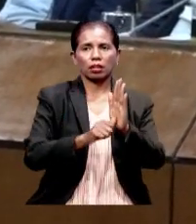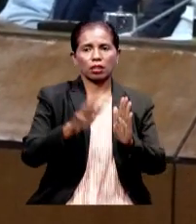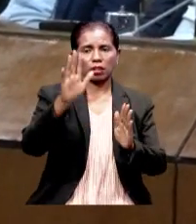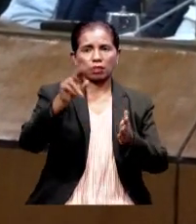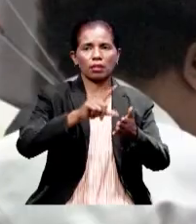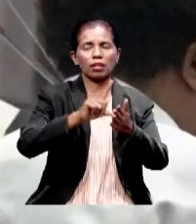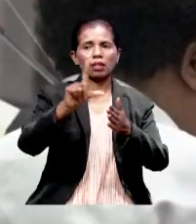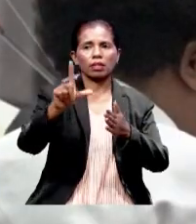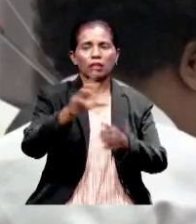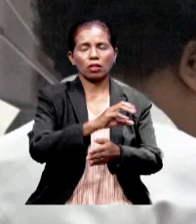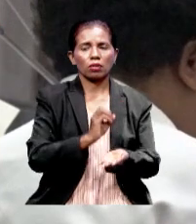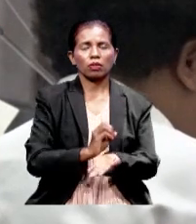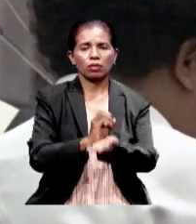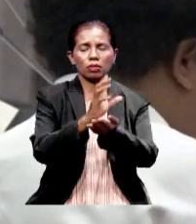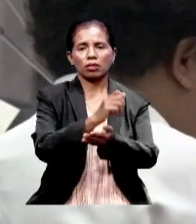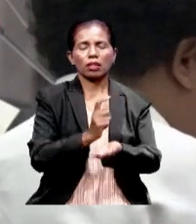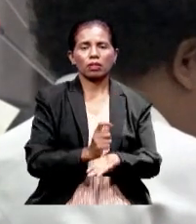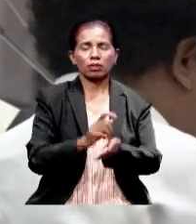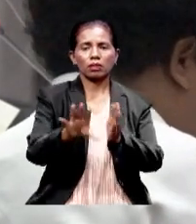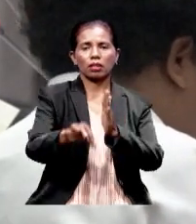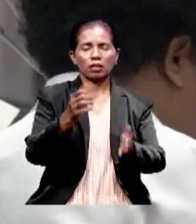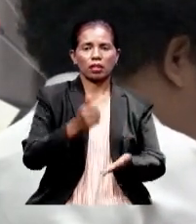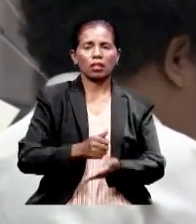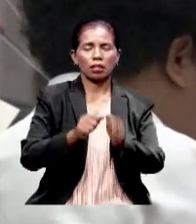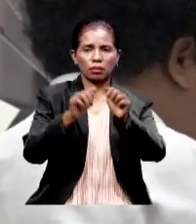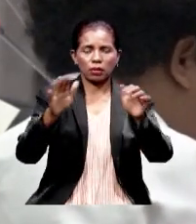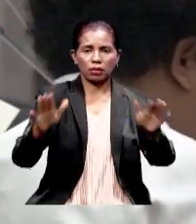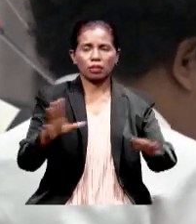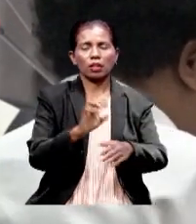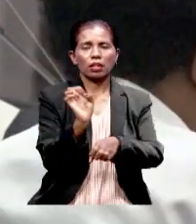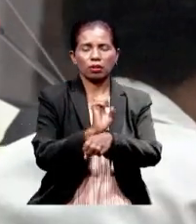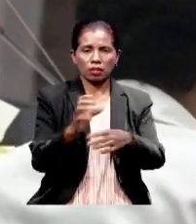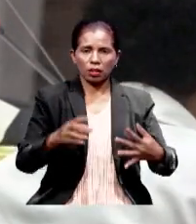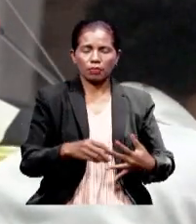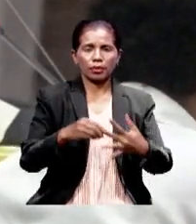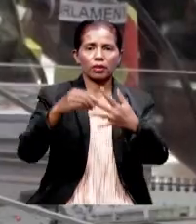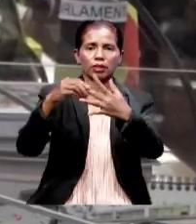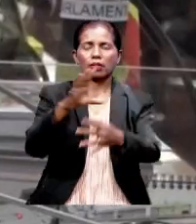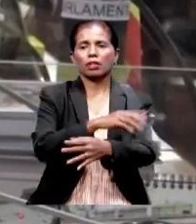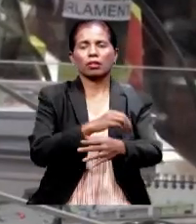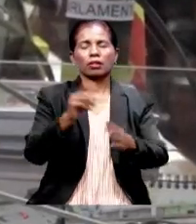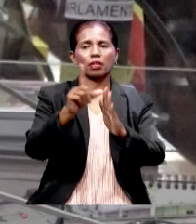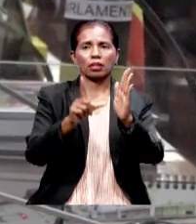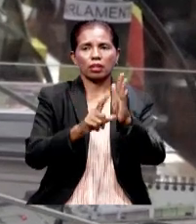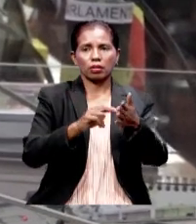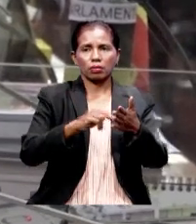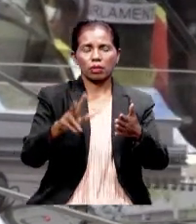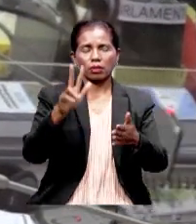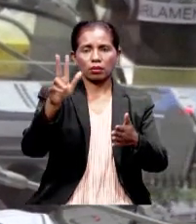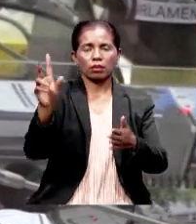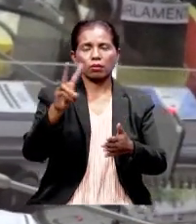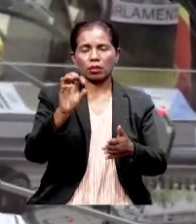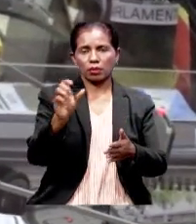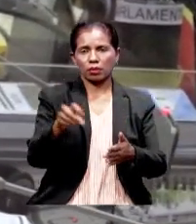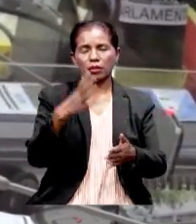3, o ecusi ambeno no atauro, etan tratamento administrativo no econômico especial, no mos lei número tolu barra ringrosa un resinhat,